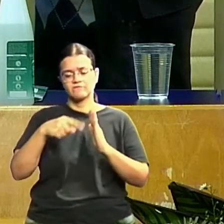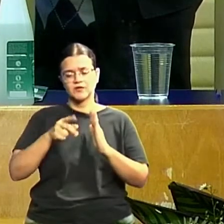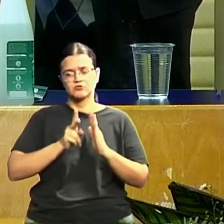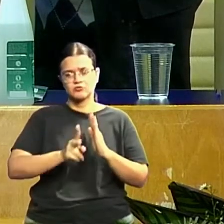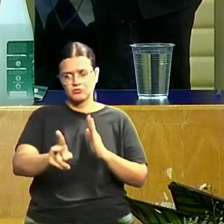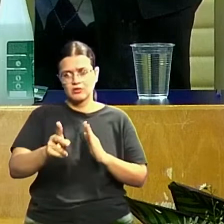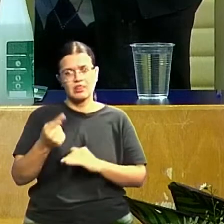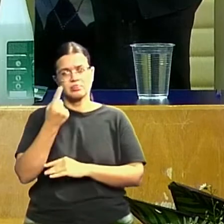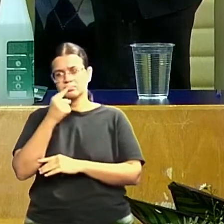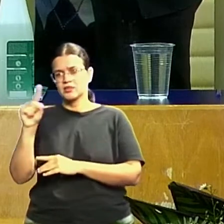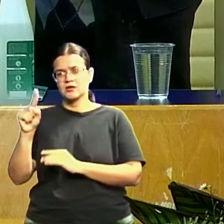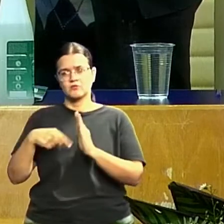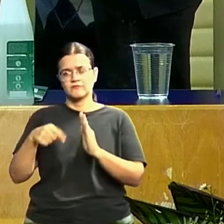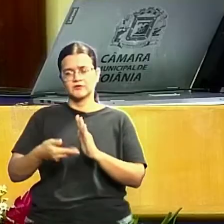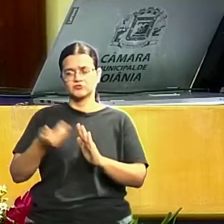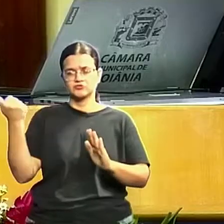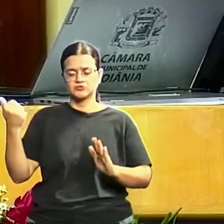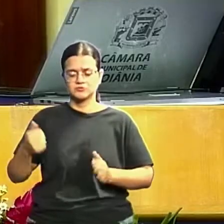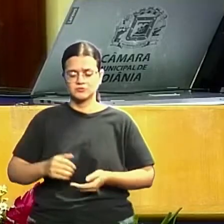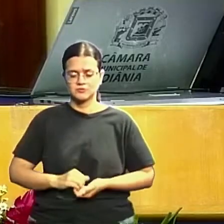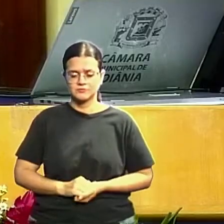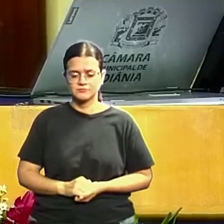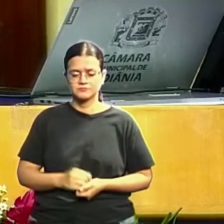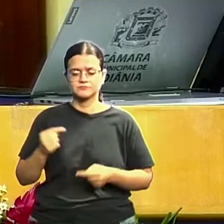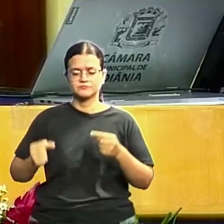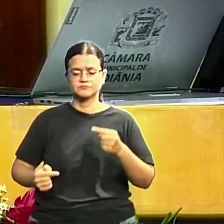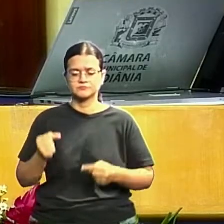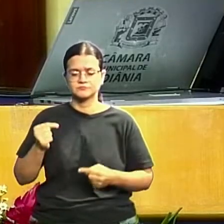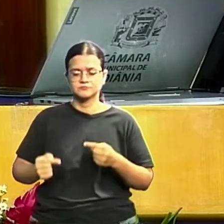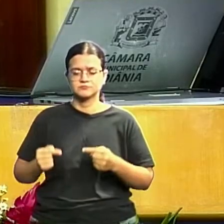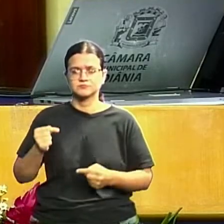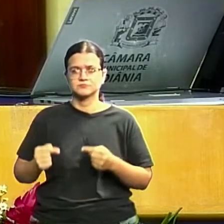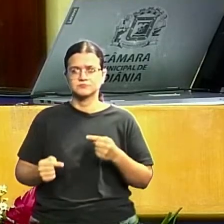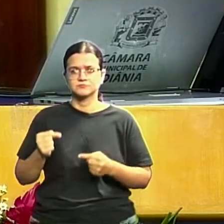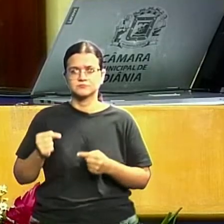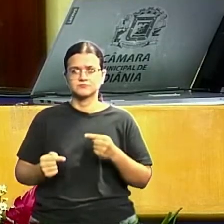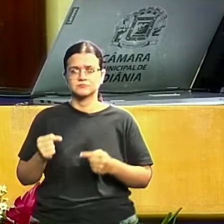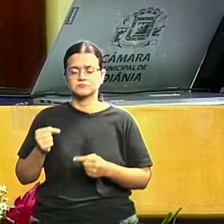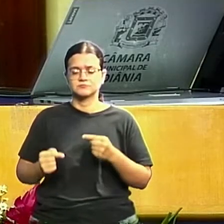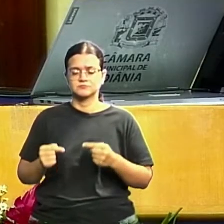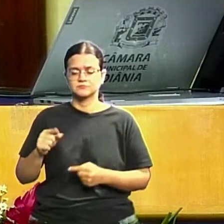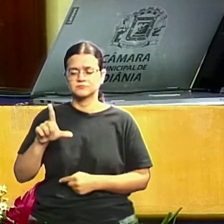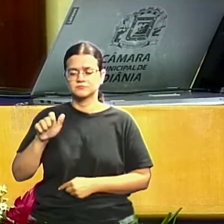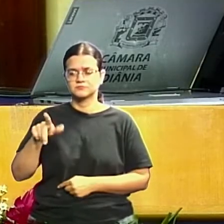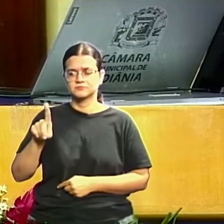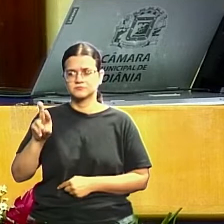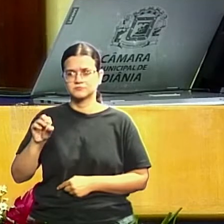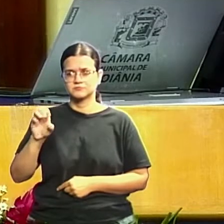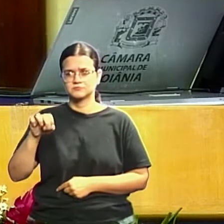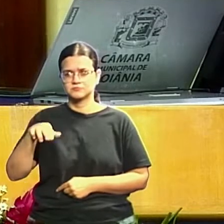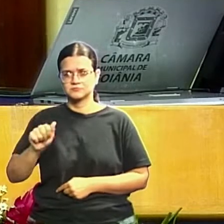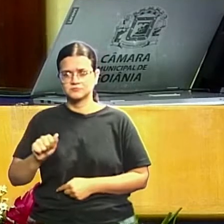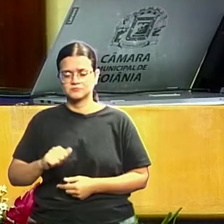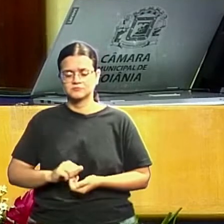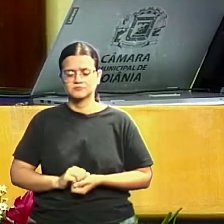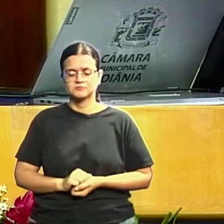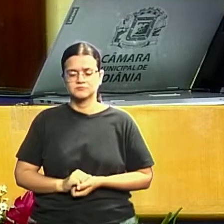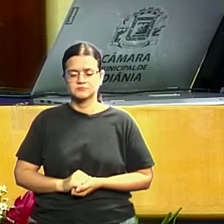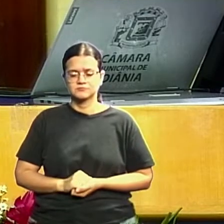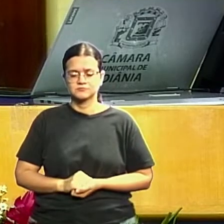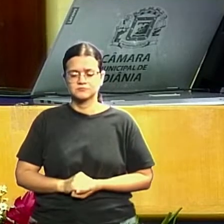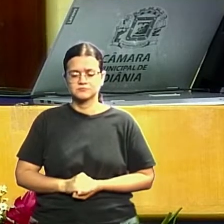mantém o veto. Não, rejeita. A matéria está em discussão. Inscrito o vereador Leandro Sena.